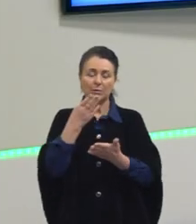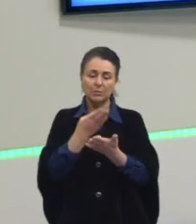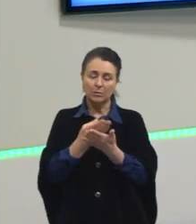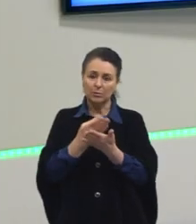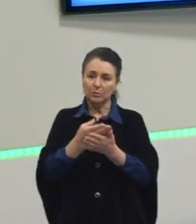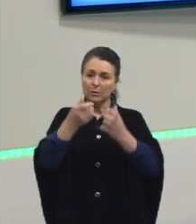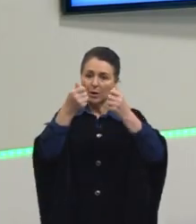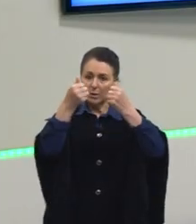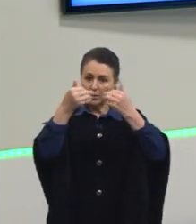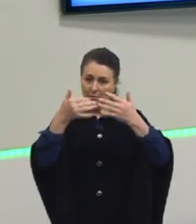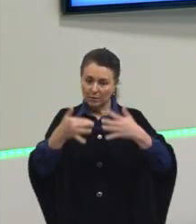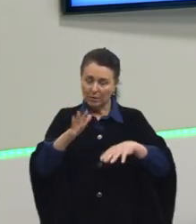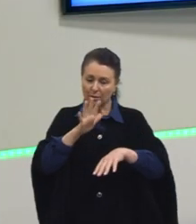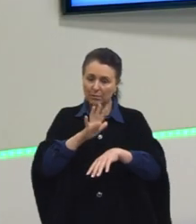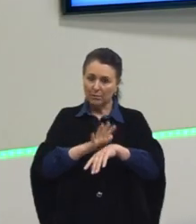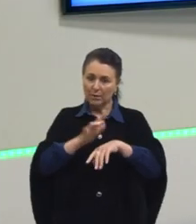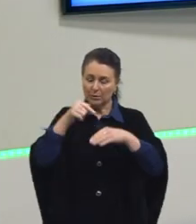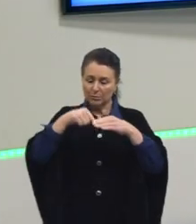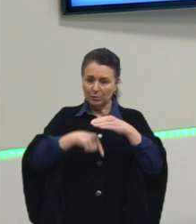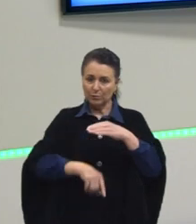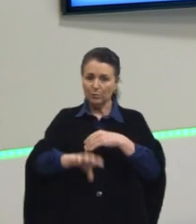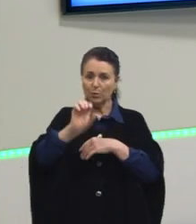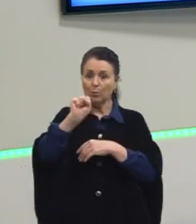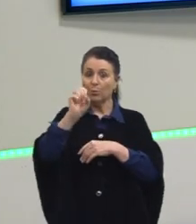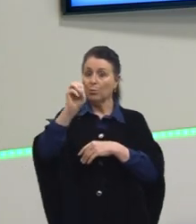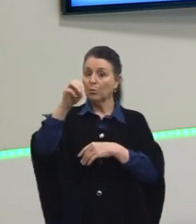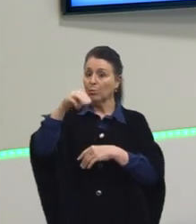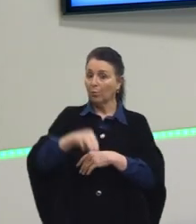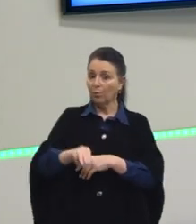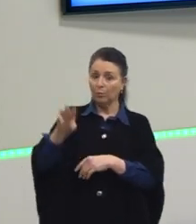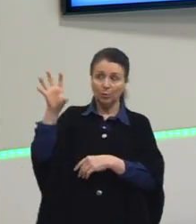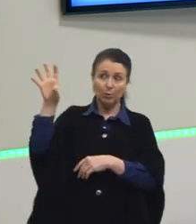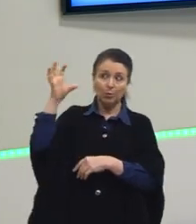Mais especificamente a questão do som